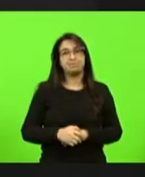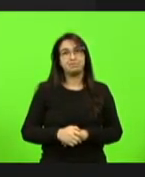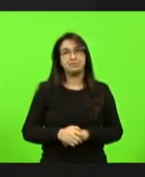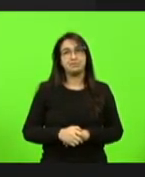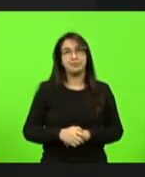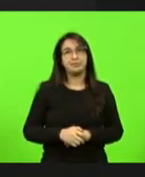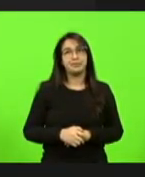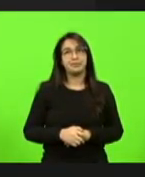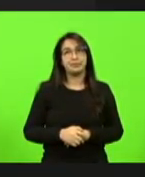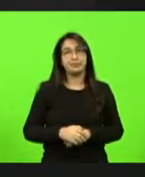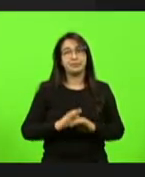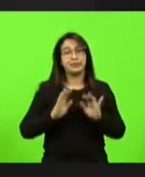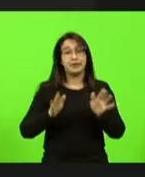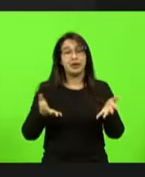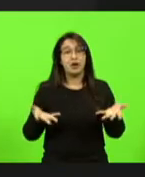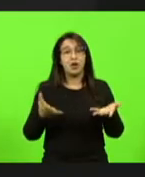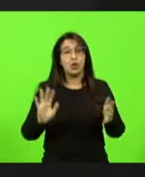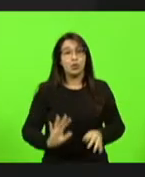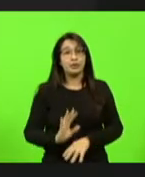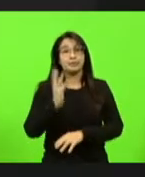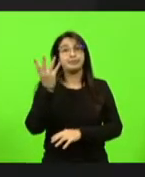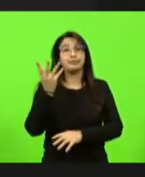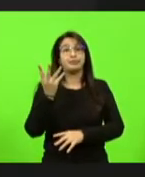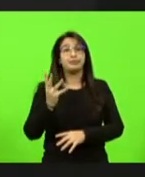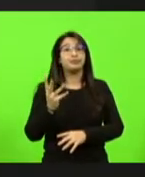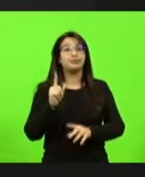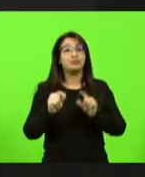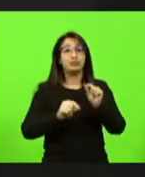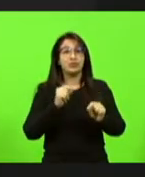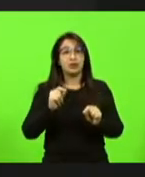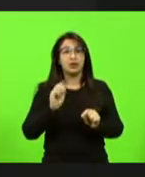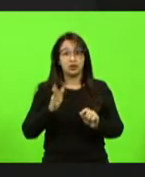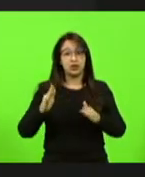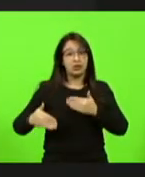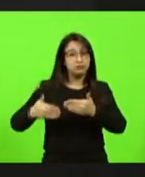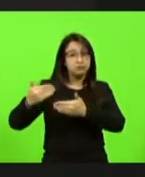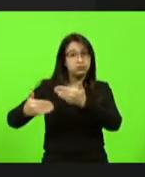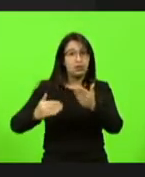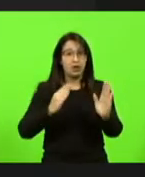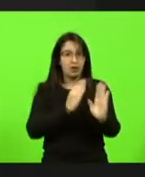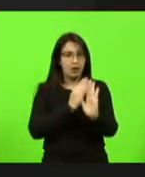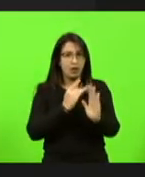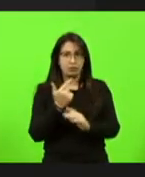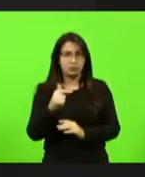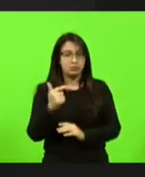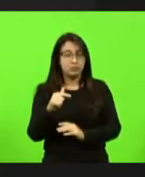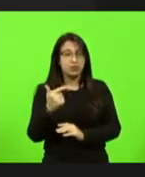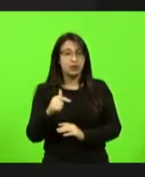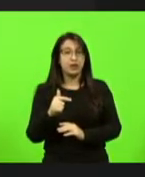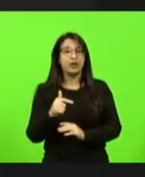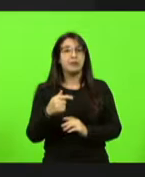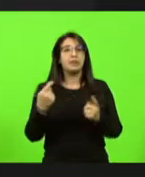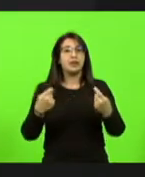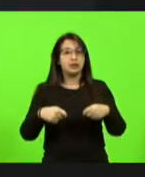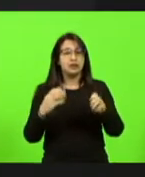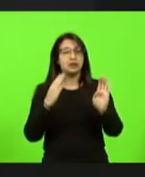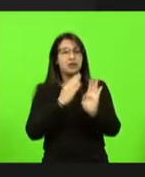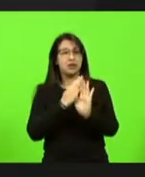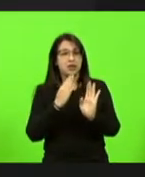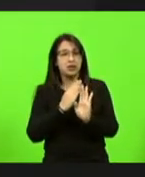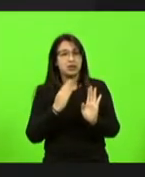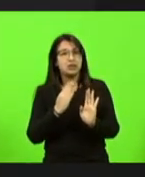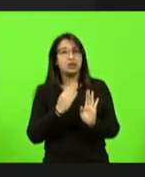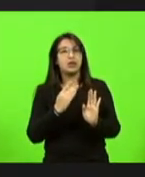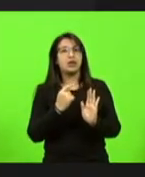E, de repente, vem este... Daí está tramitando ainda, não foi analisado o veto. Nós tínhamos que ter analisado o veto e derrubado